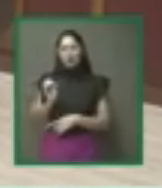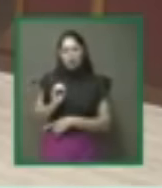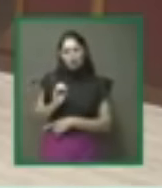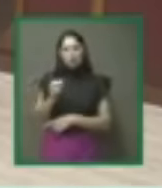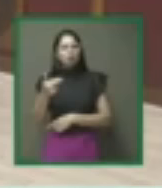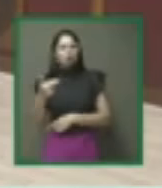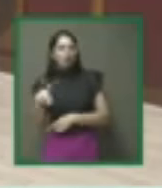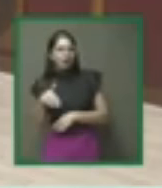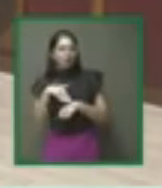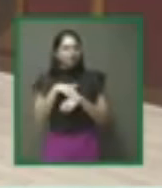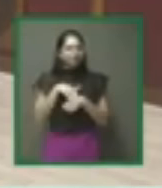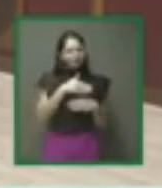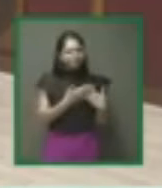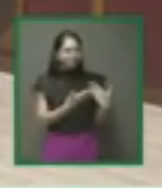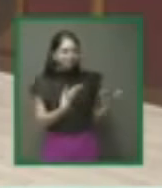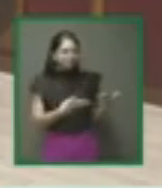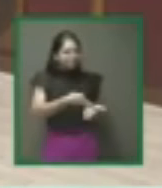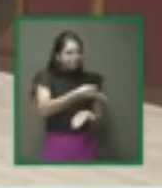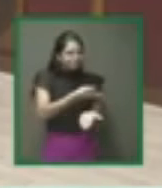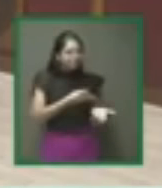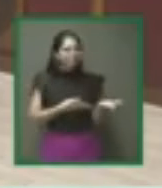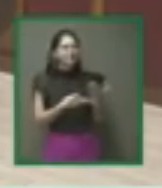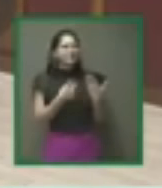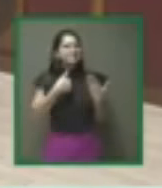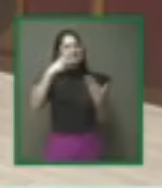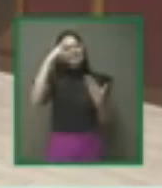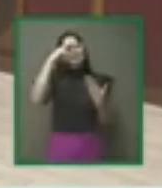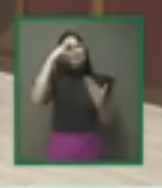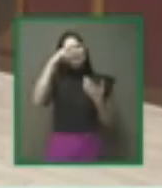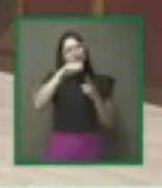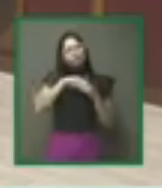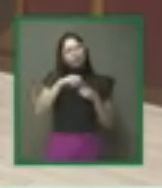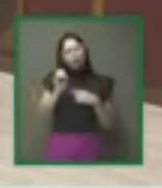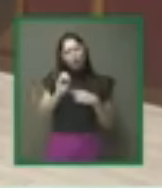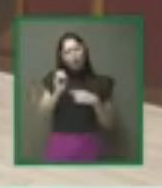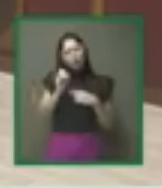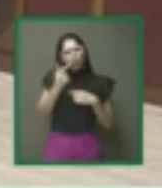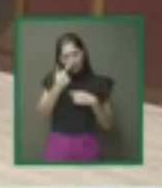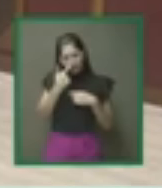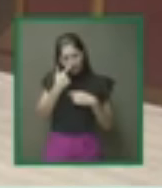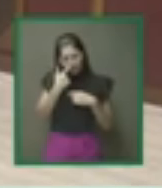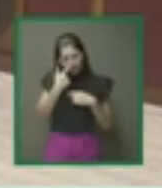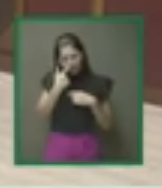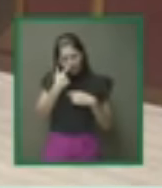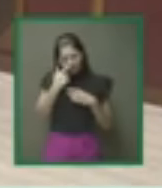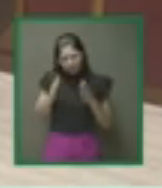novembro conversando. Eu lembro que em outubro, em uma das minhas conversas